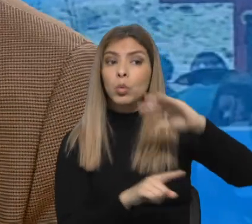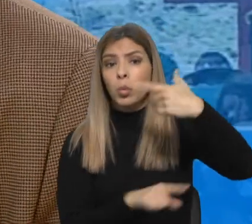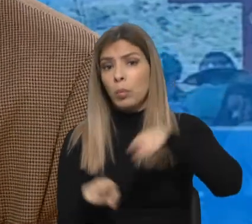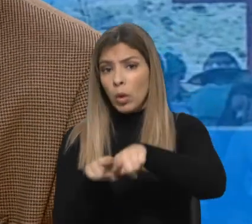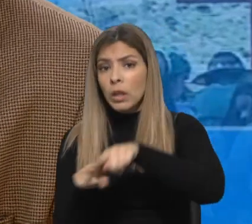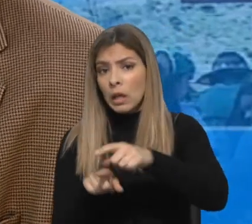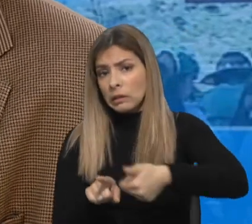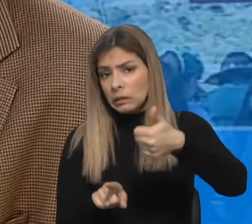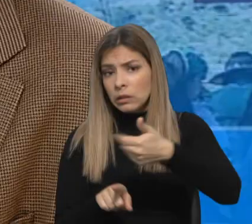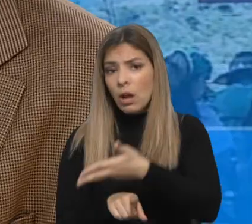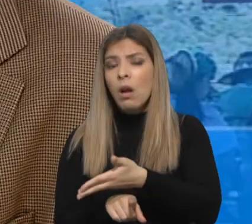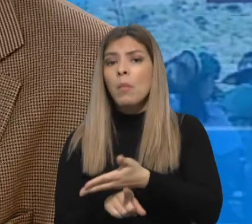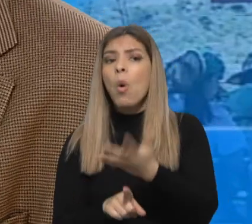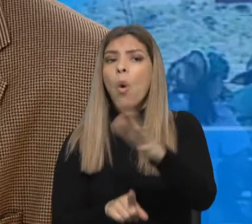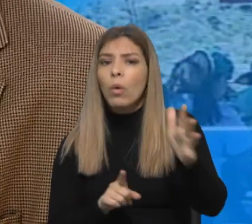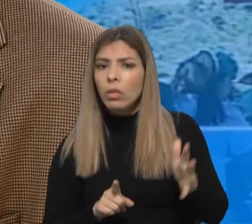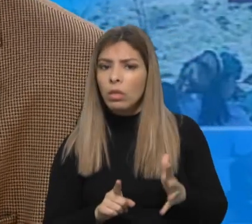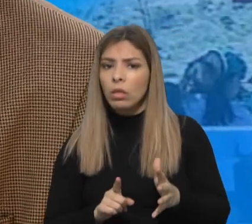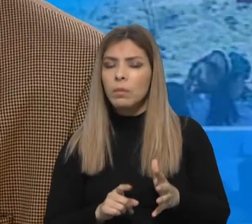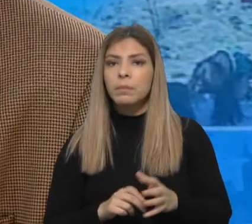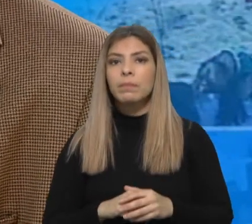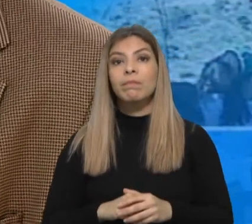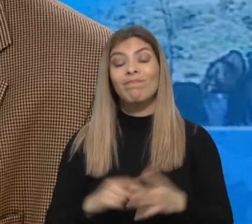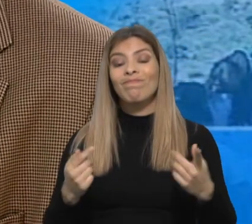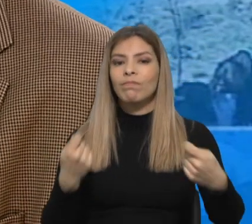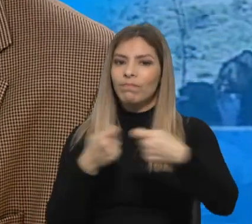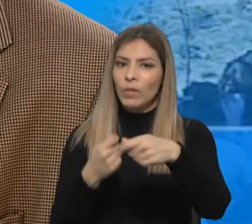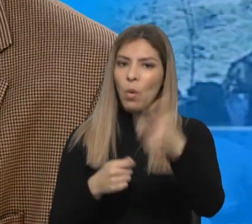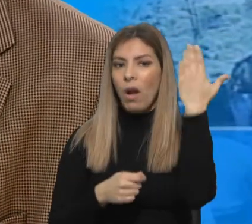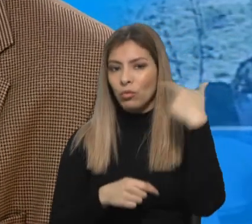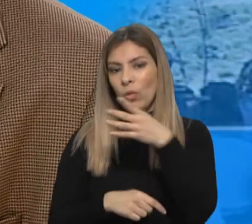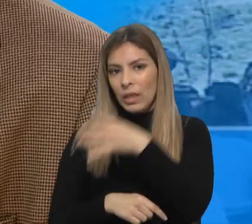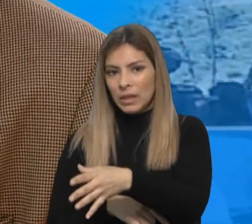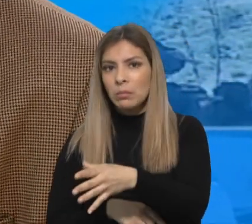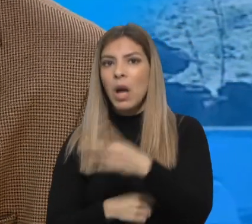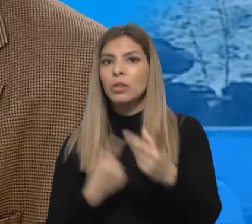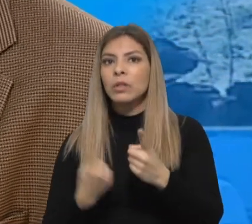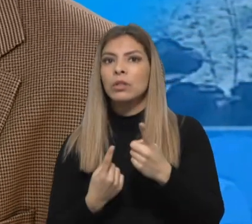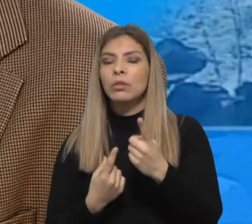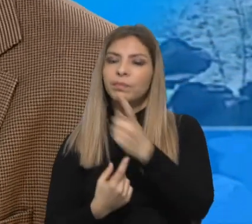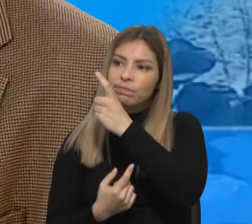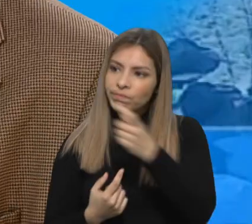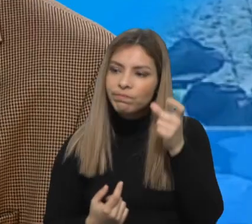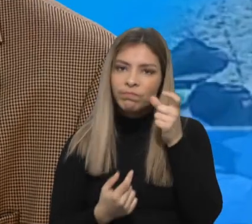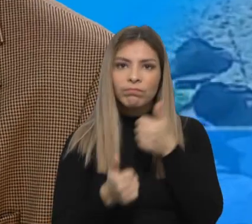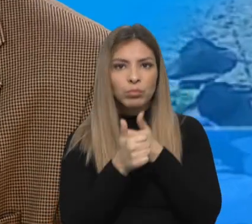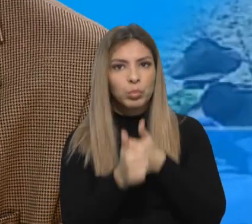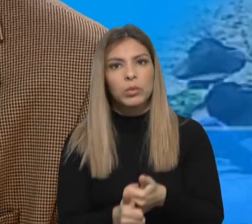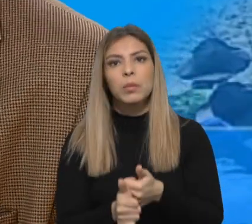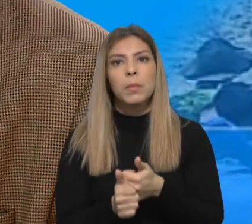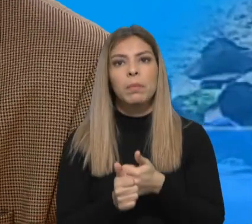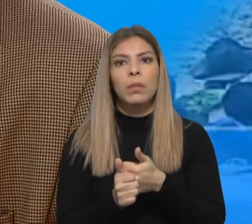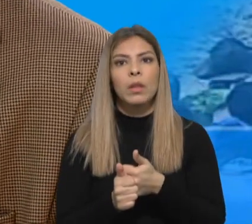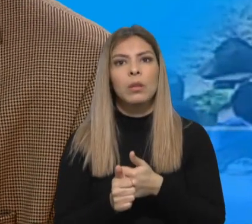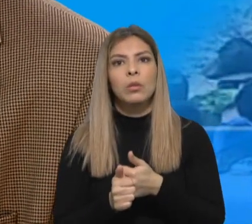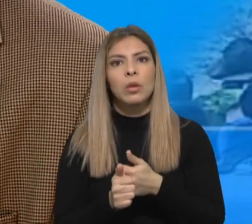é verdade, e isso acaba por entroncar um pouco nesta ideia que eu referi há pouco da dificuldade de chegar a compromissos, o que é